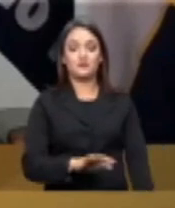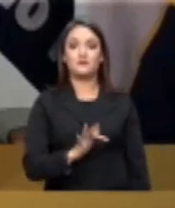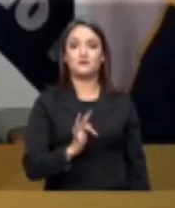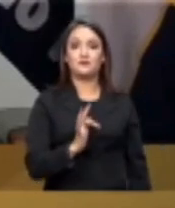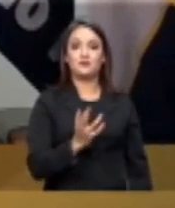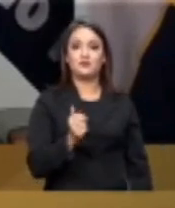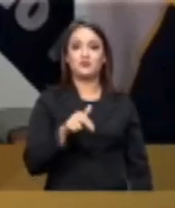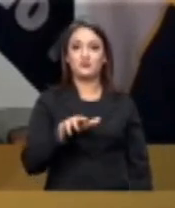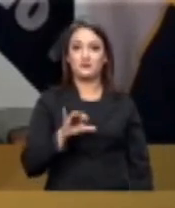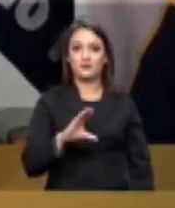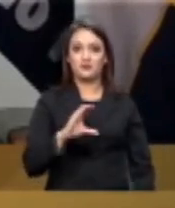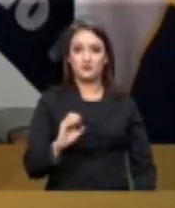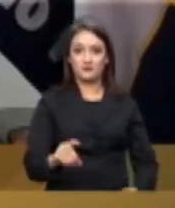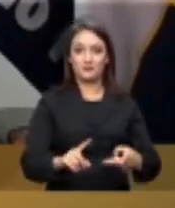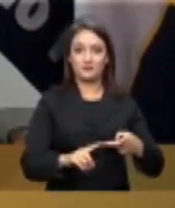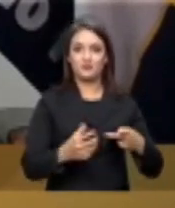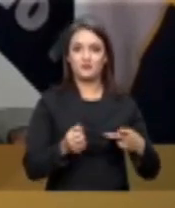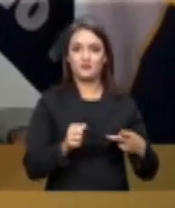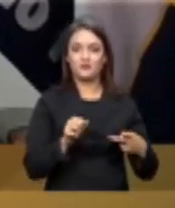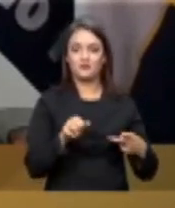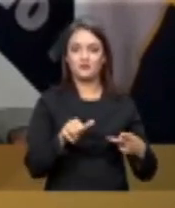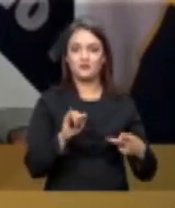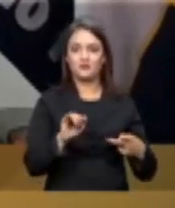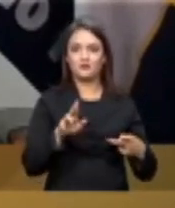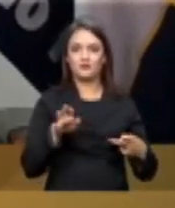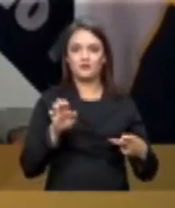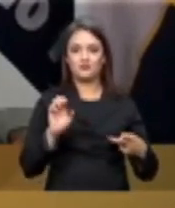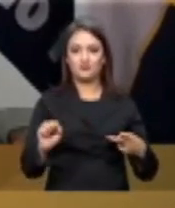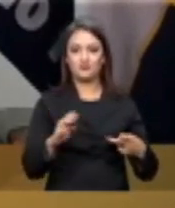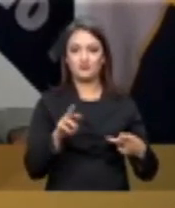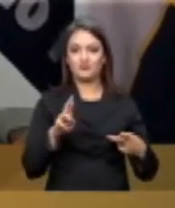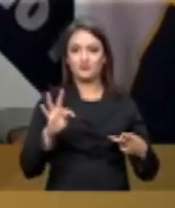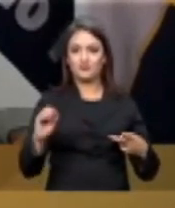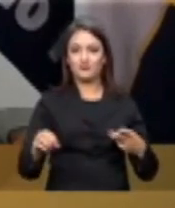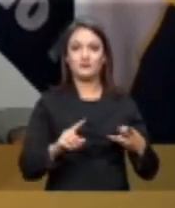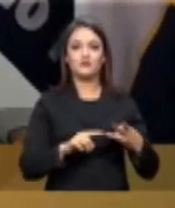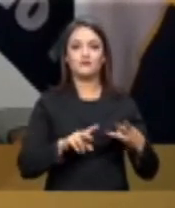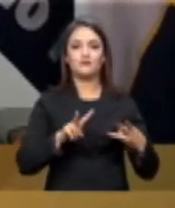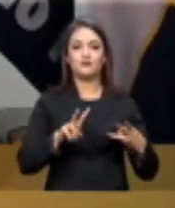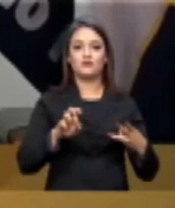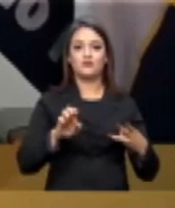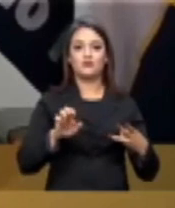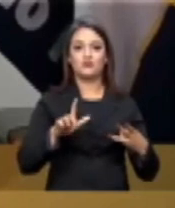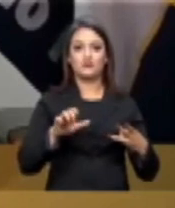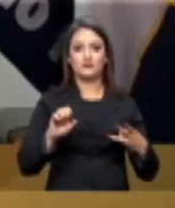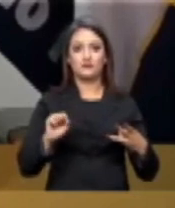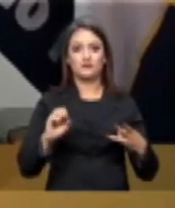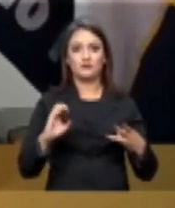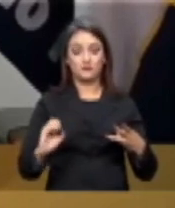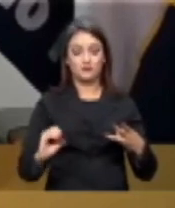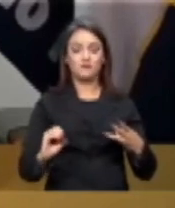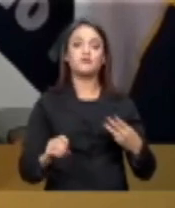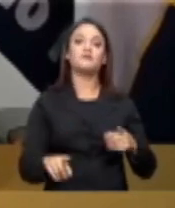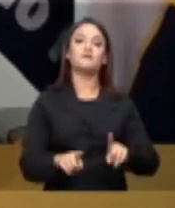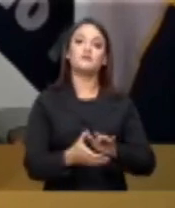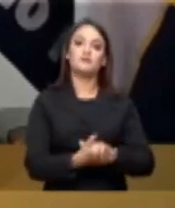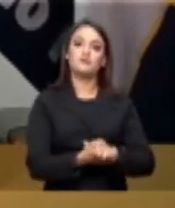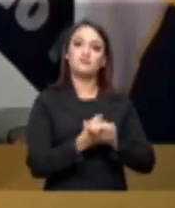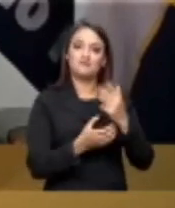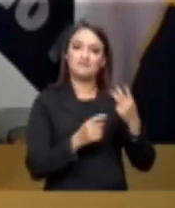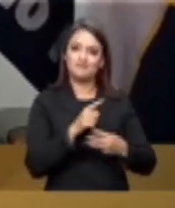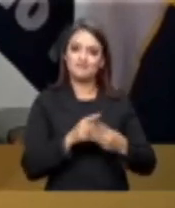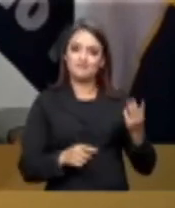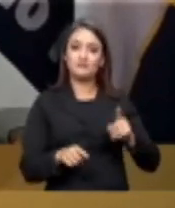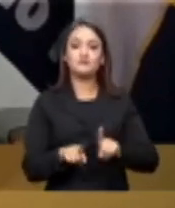ministro Aires de Brito, o ministro Carlos Aires Veloso. E suas excelências ainda,